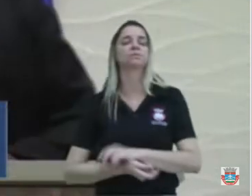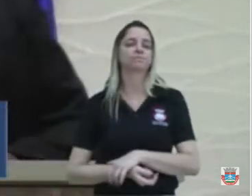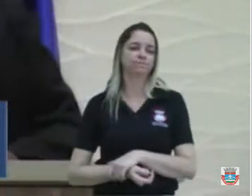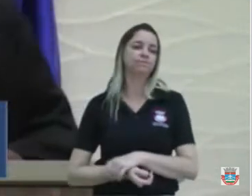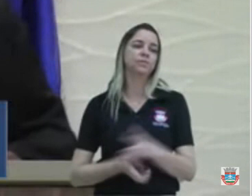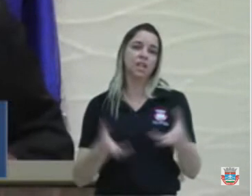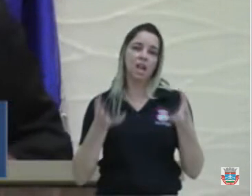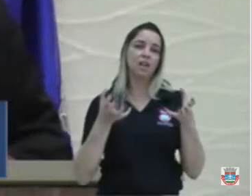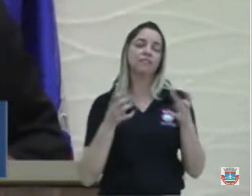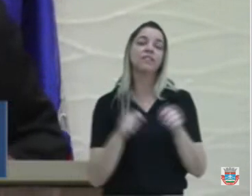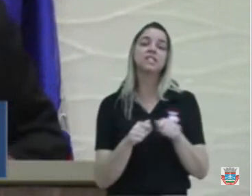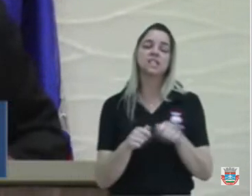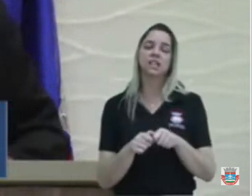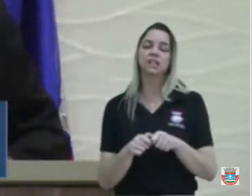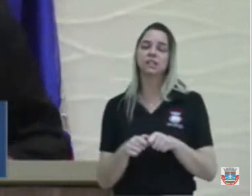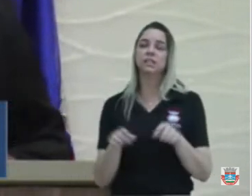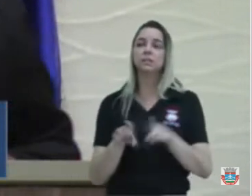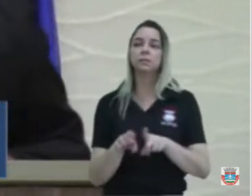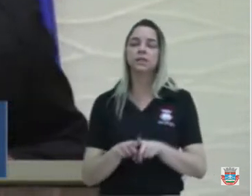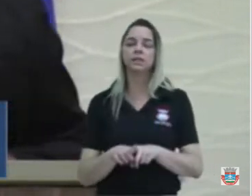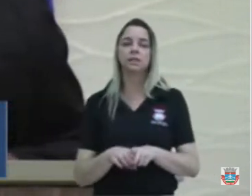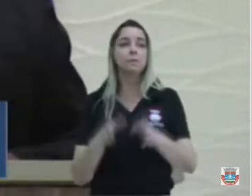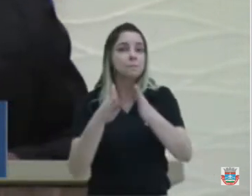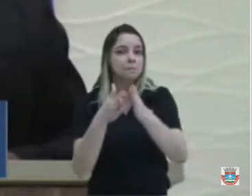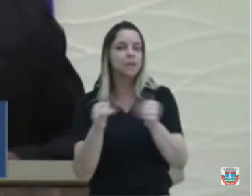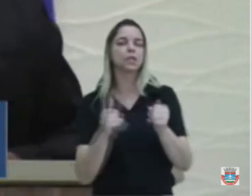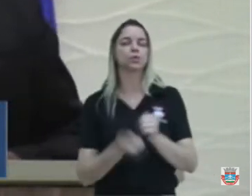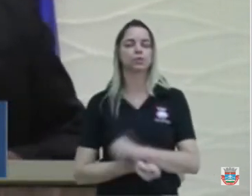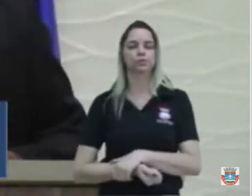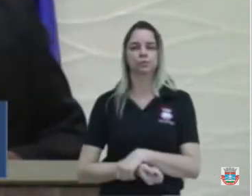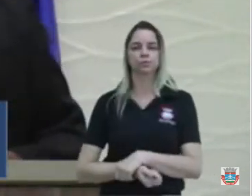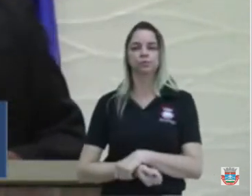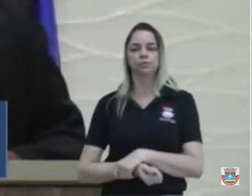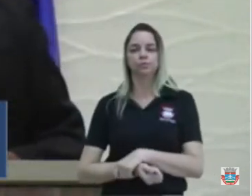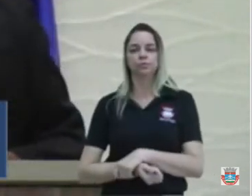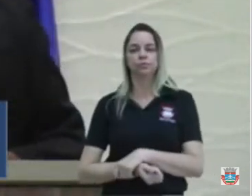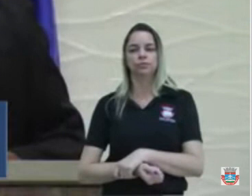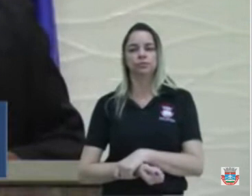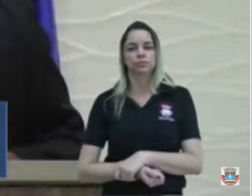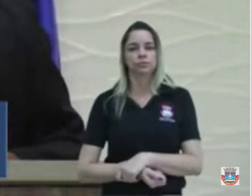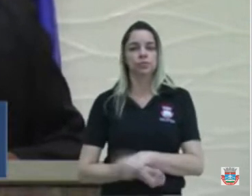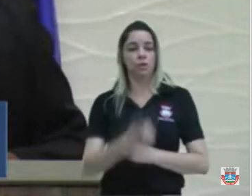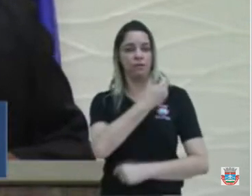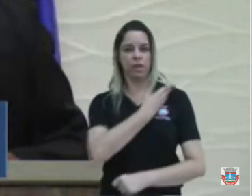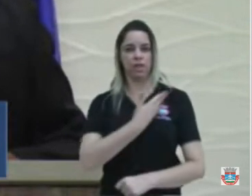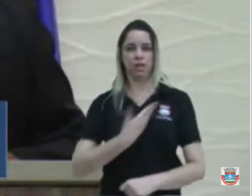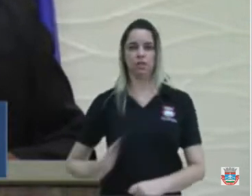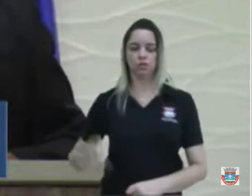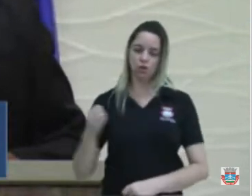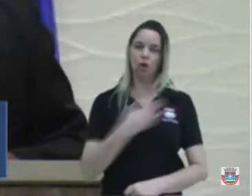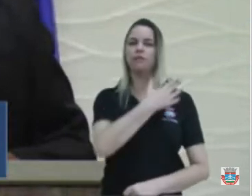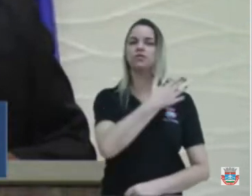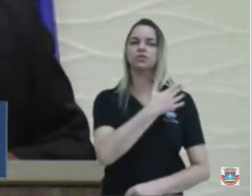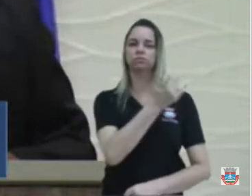Quero aqui fazer um apelo para os novos governantes